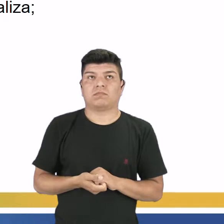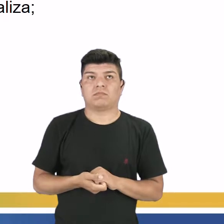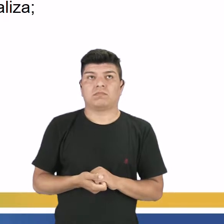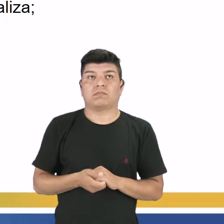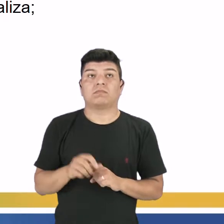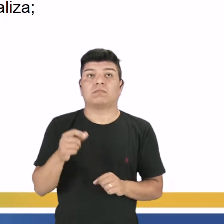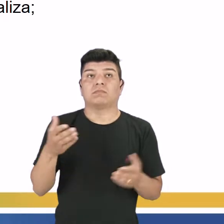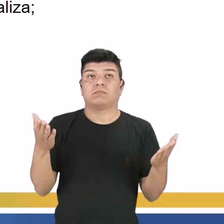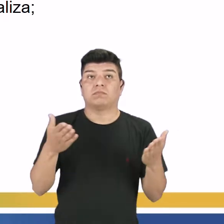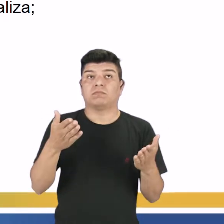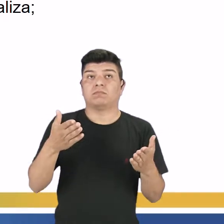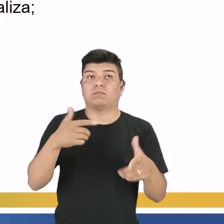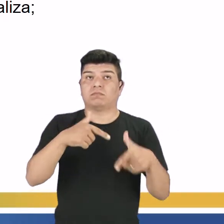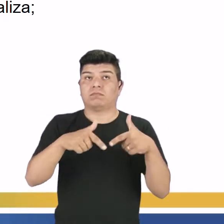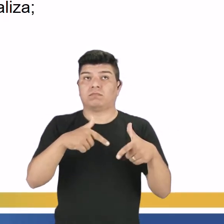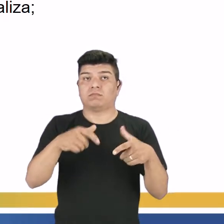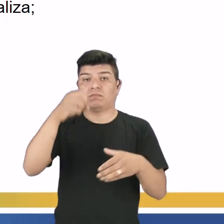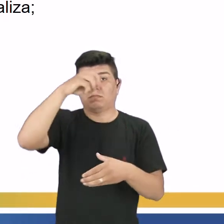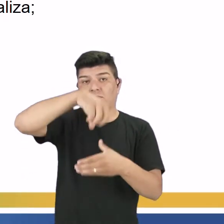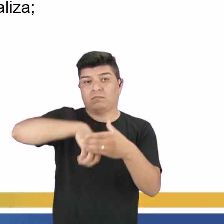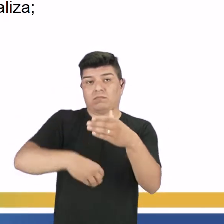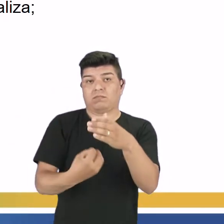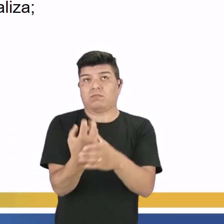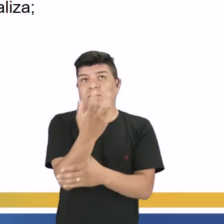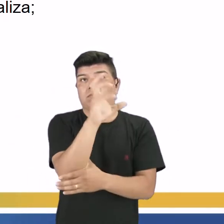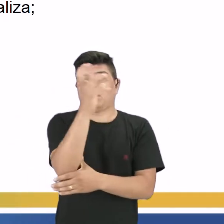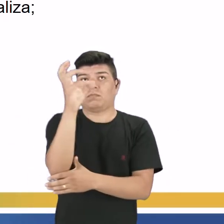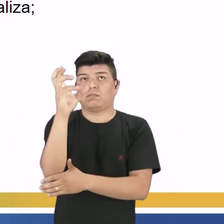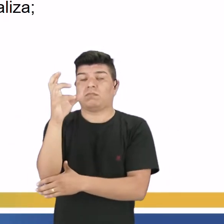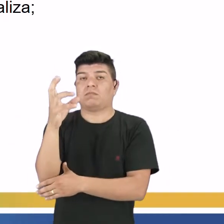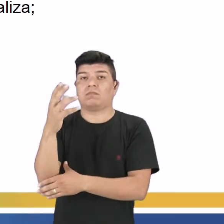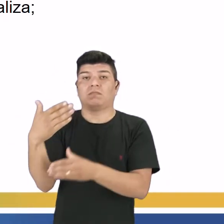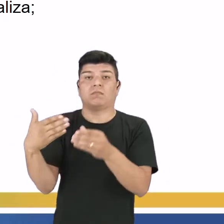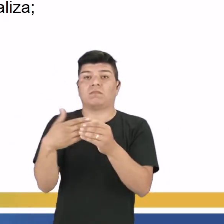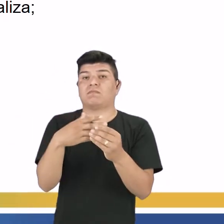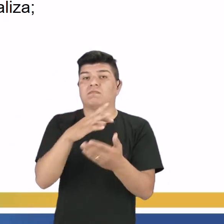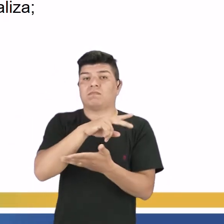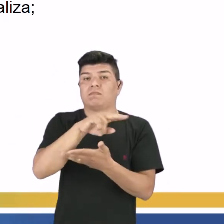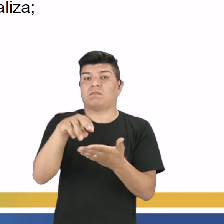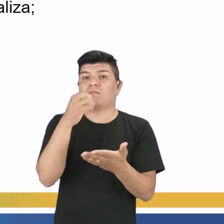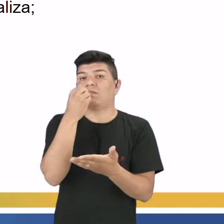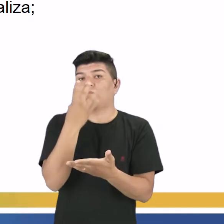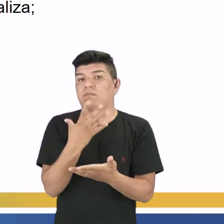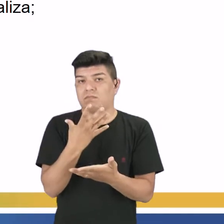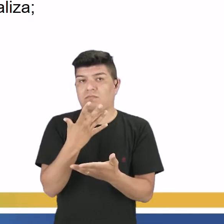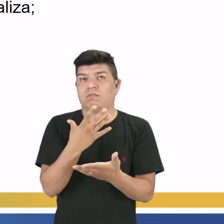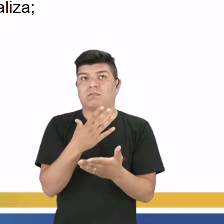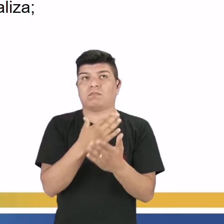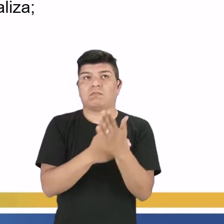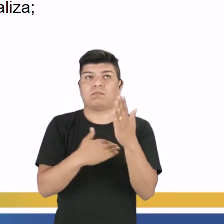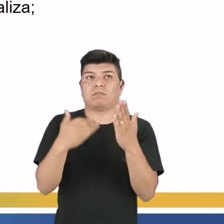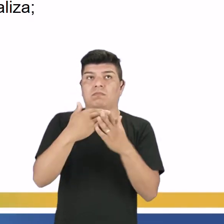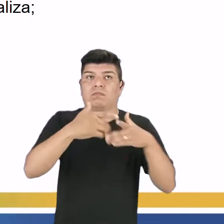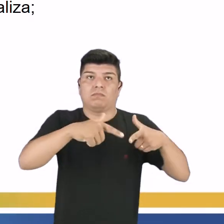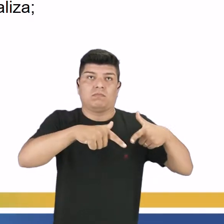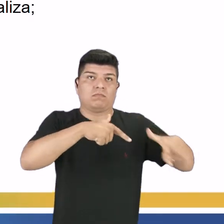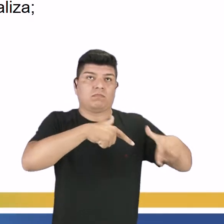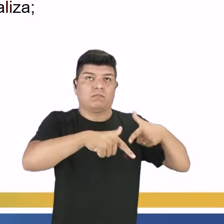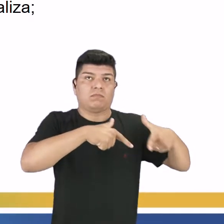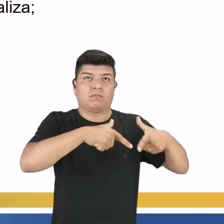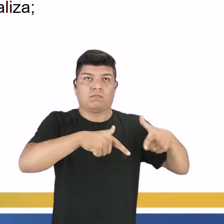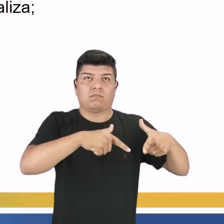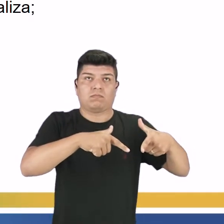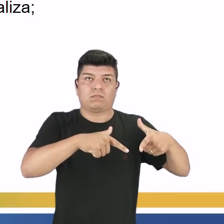A atividade de reflorestamento pode trazer uma série de benefícios, como aumento de empregos diretos